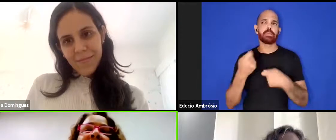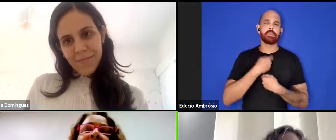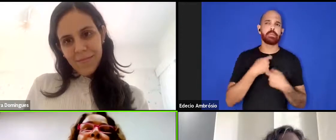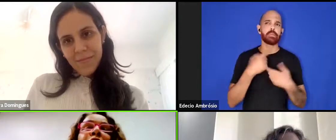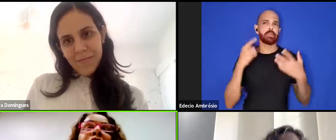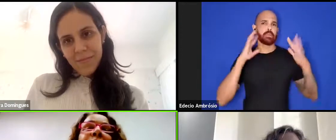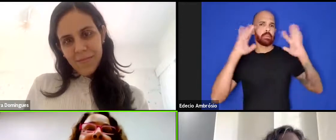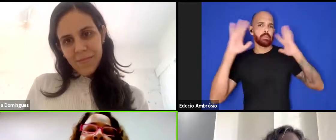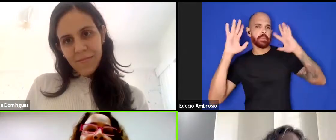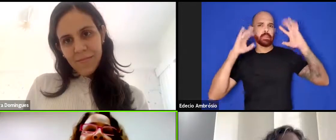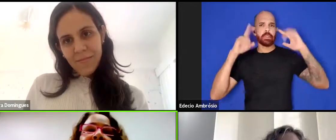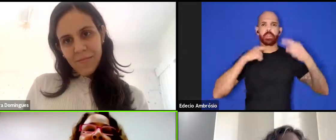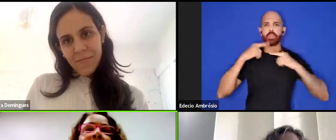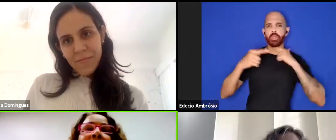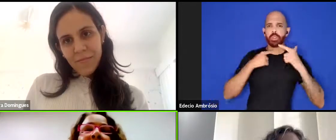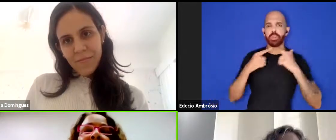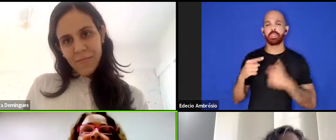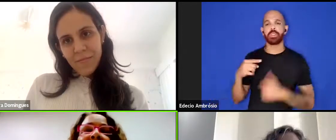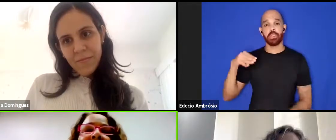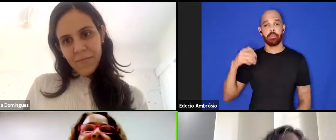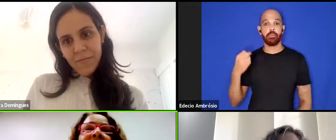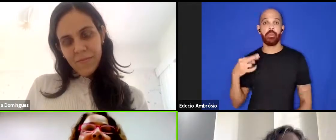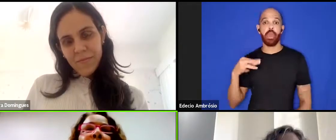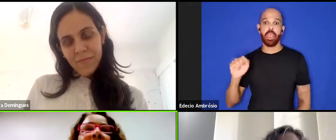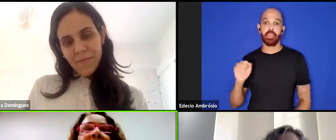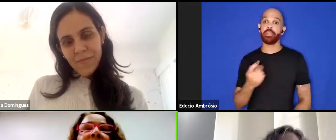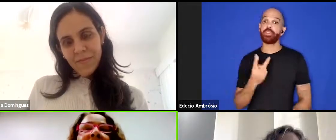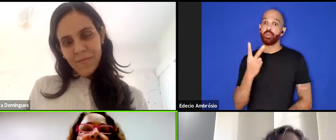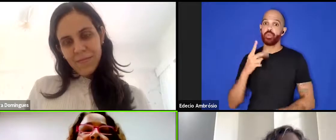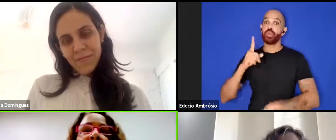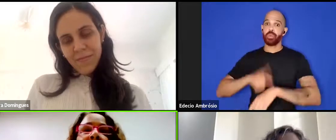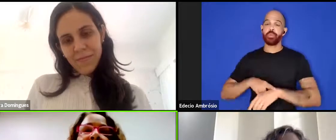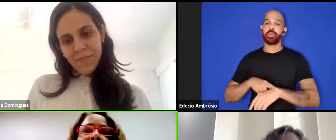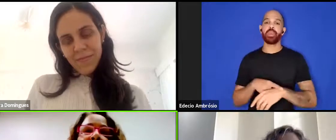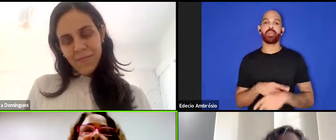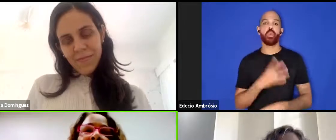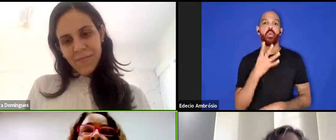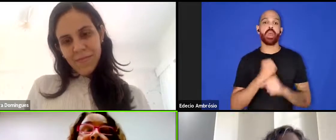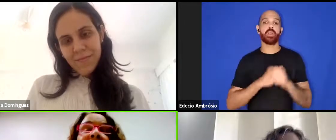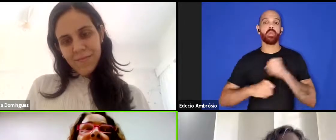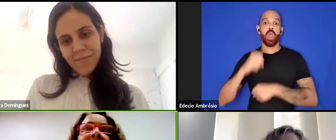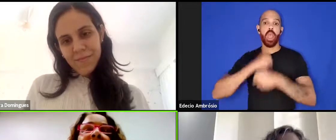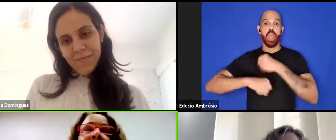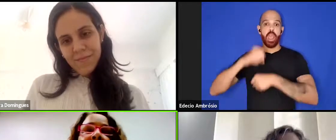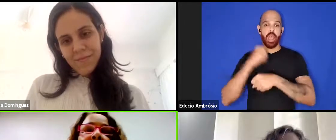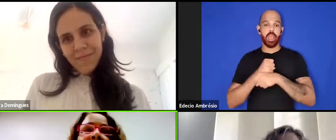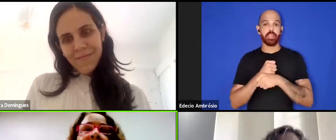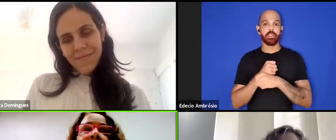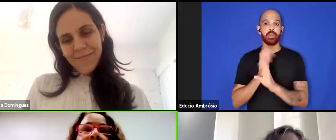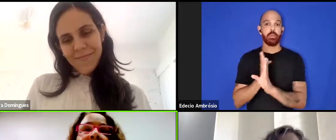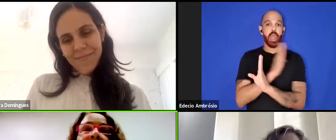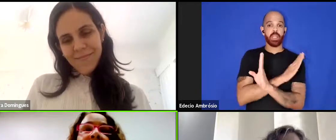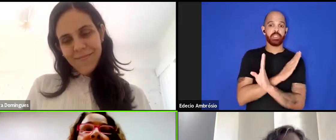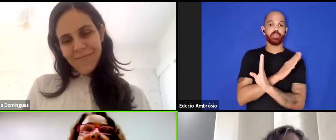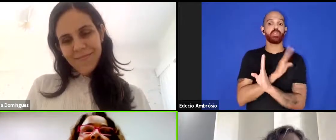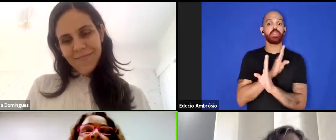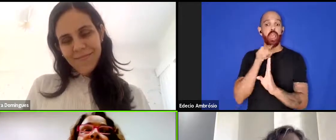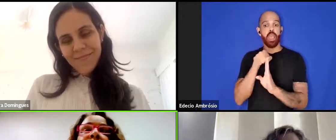pegou os dois momentos, né? 4 anos de tese, o período anterior e posterior à pandemia, e ela viveu esses